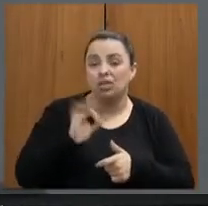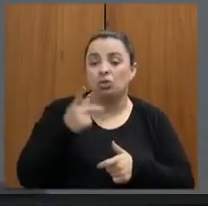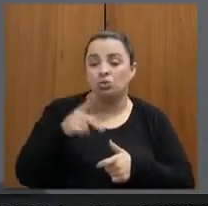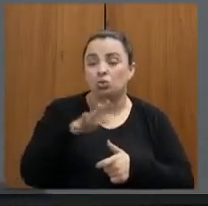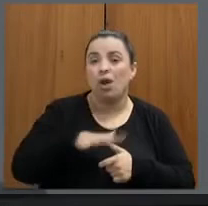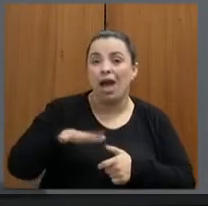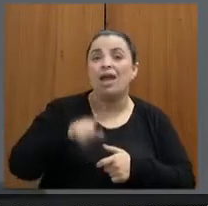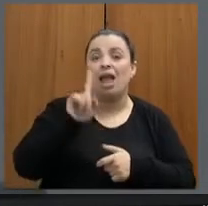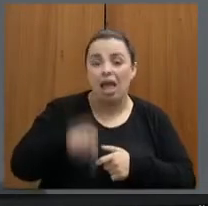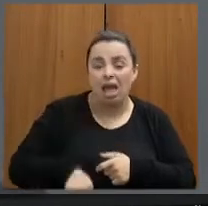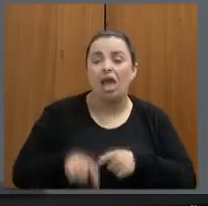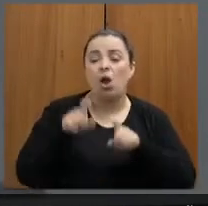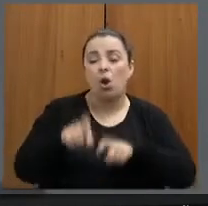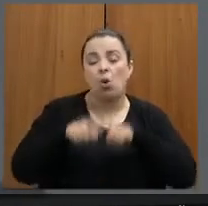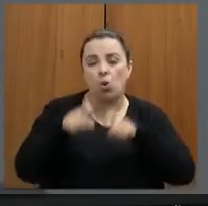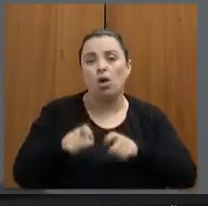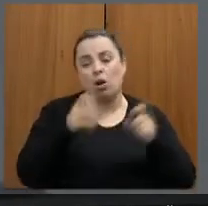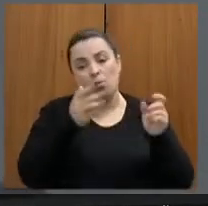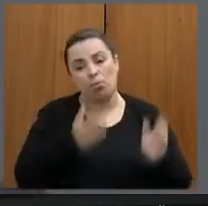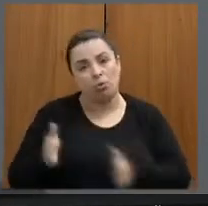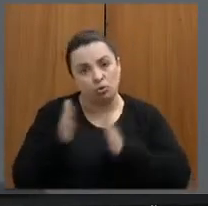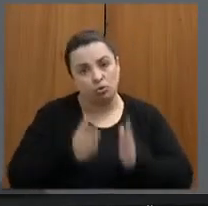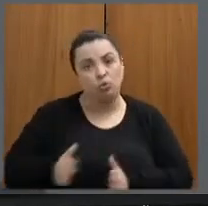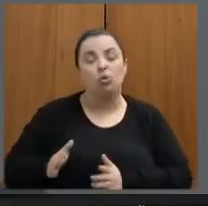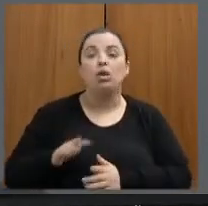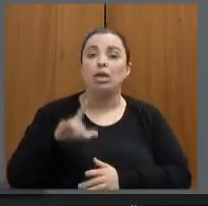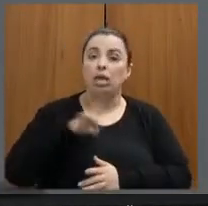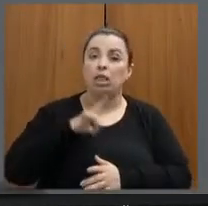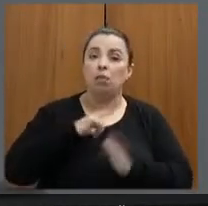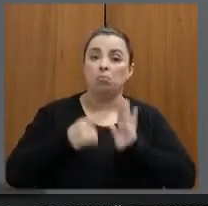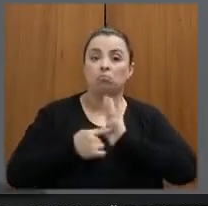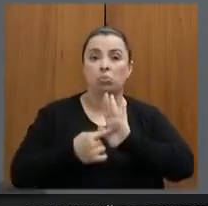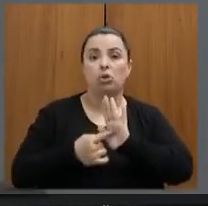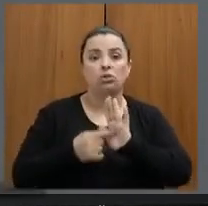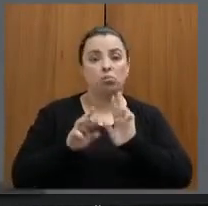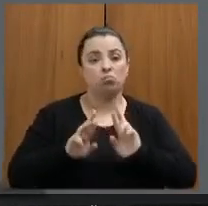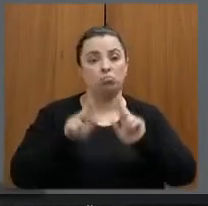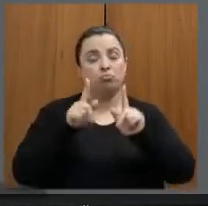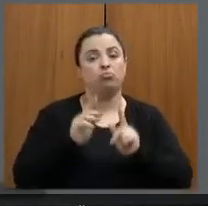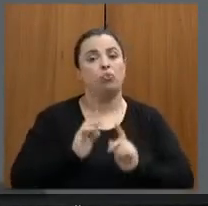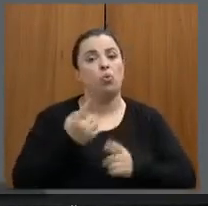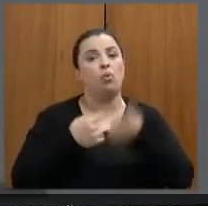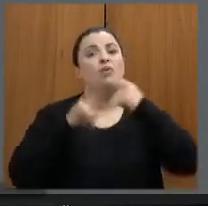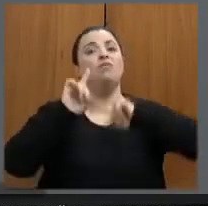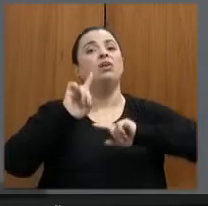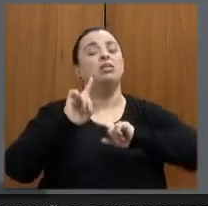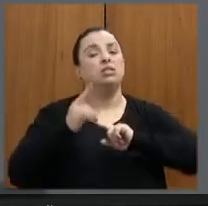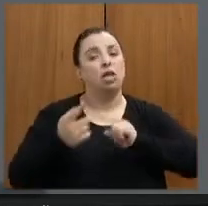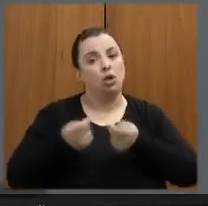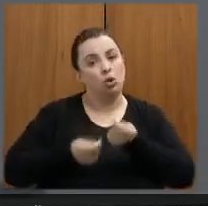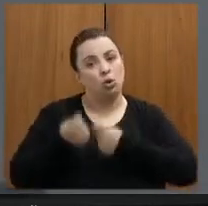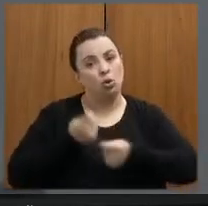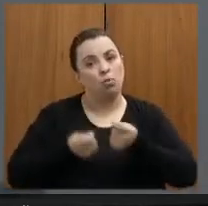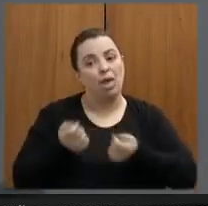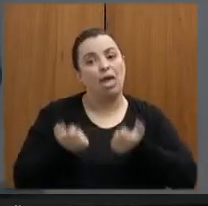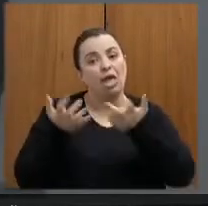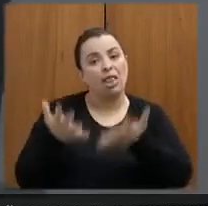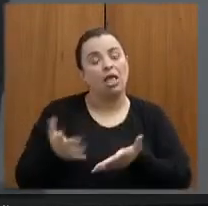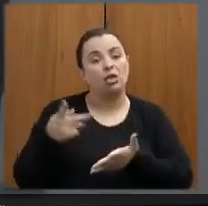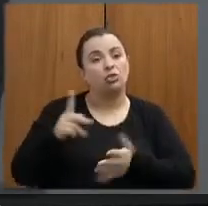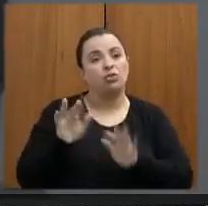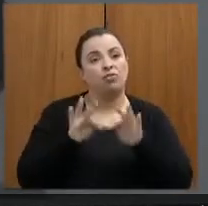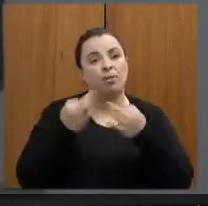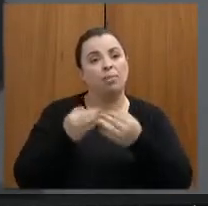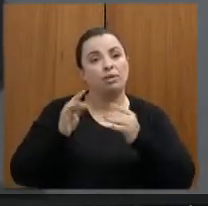área rural e produtores que fazem toda a diferença é para poder trazer mais dignidade para suas famílias enfim eu queria